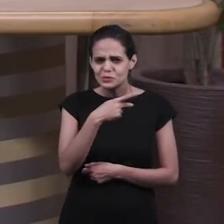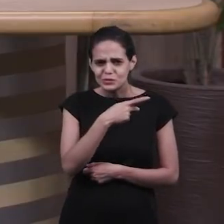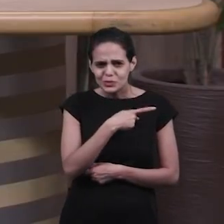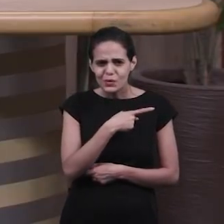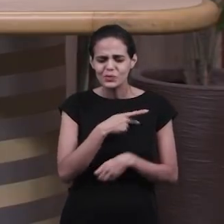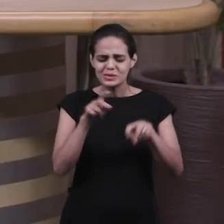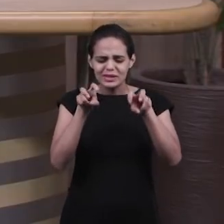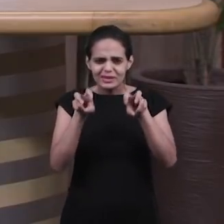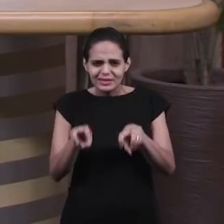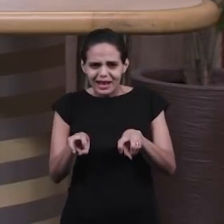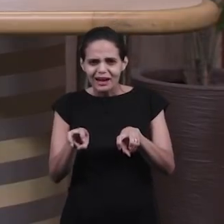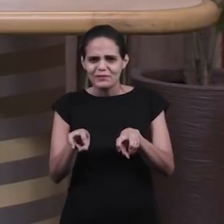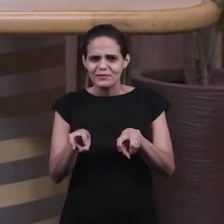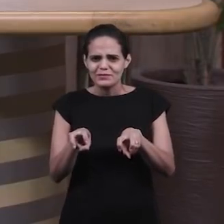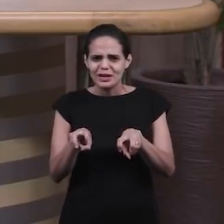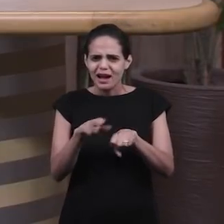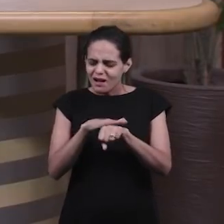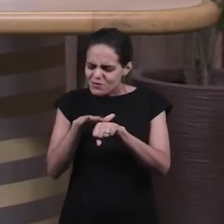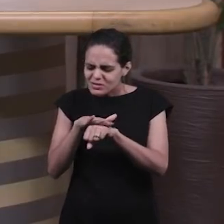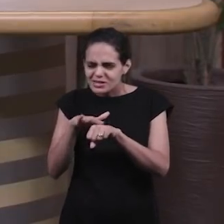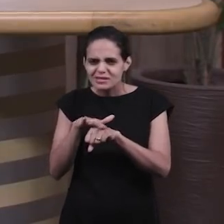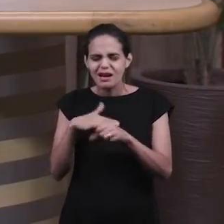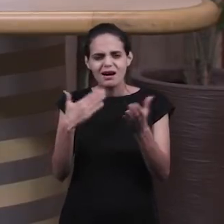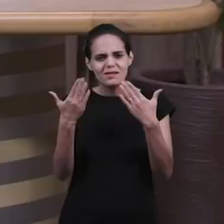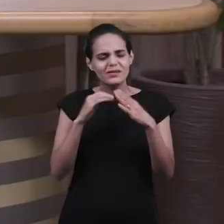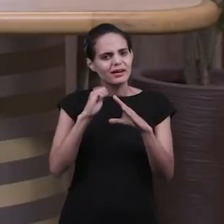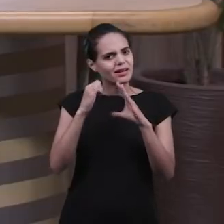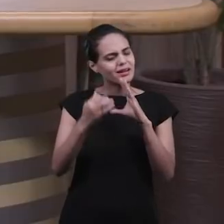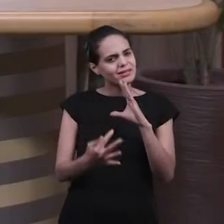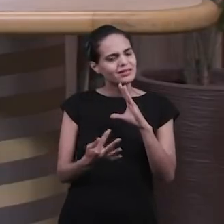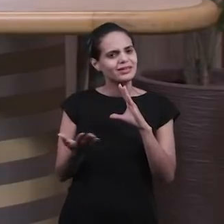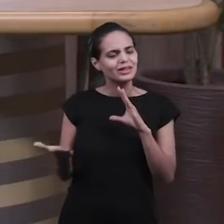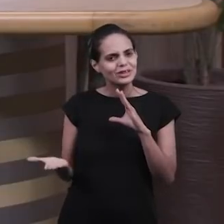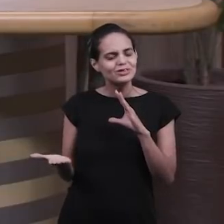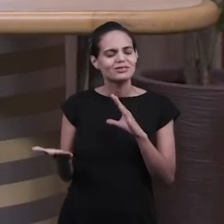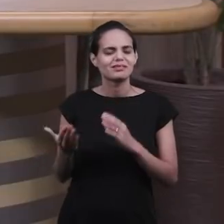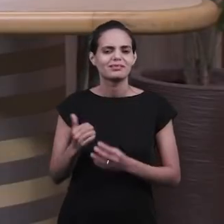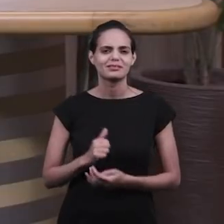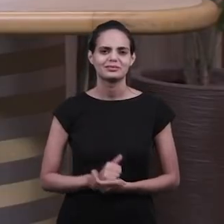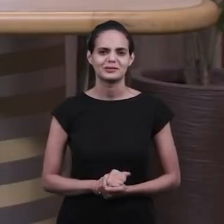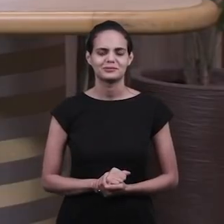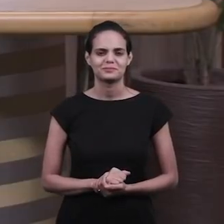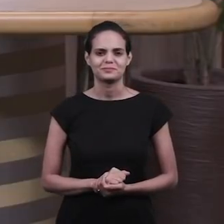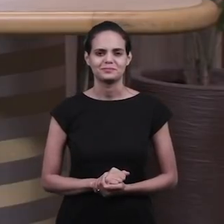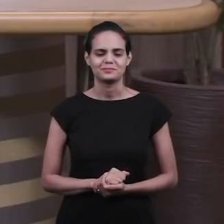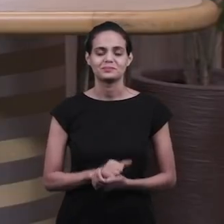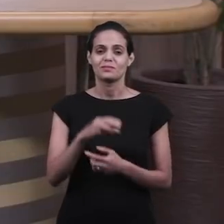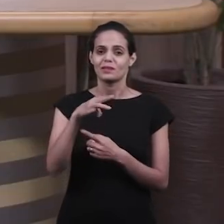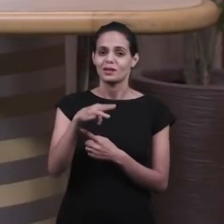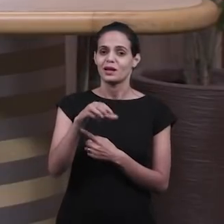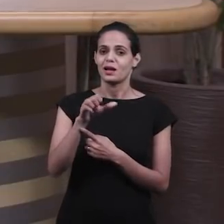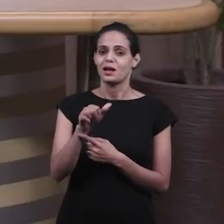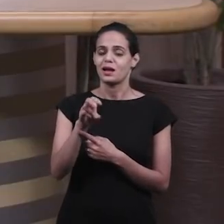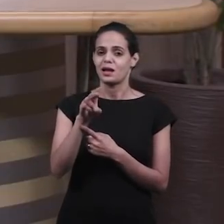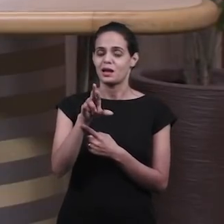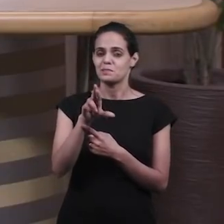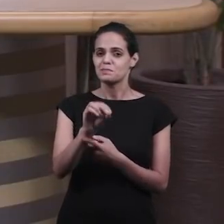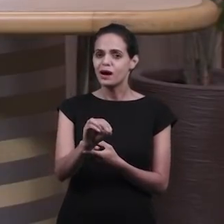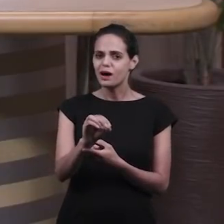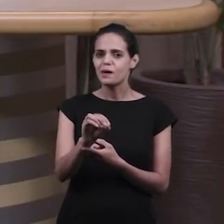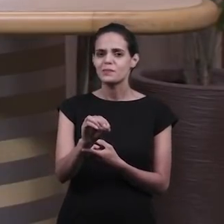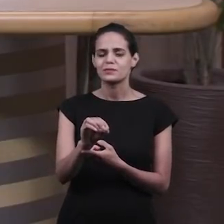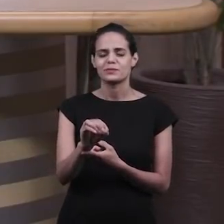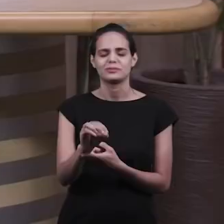de sentar com Dodge. Características, né? Dodge, Mauro, foram